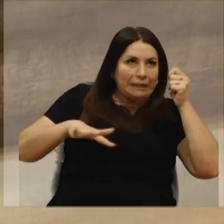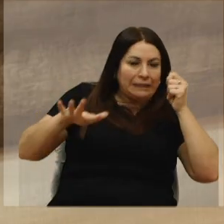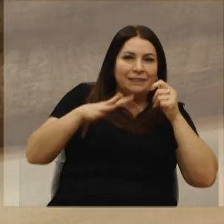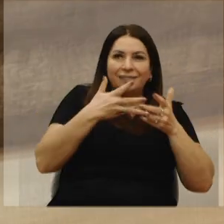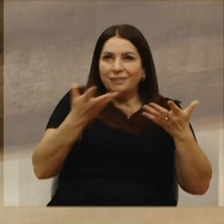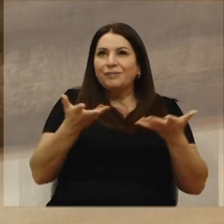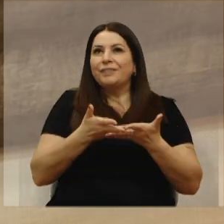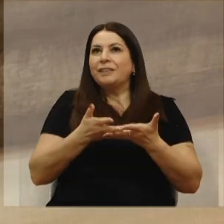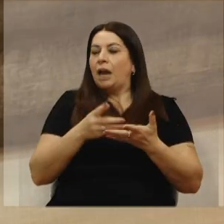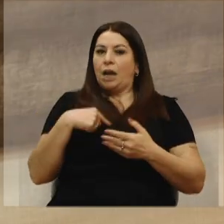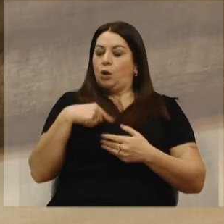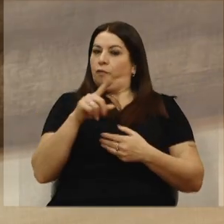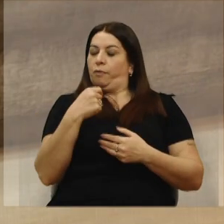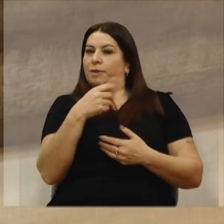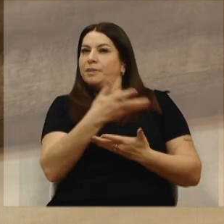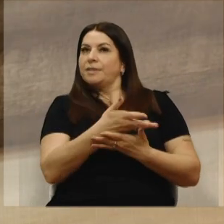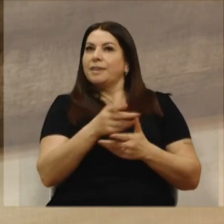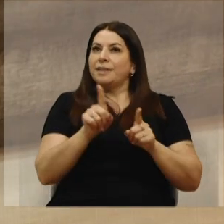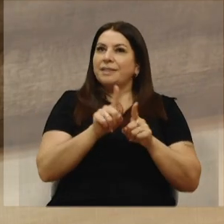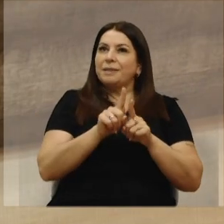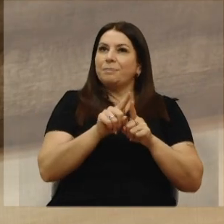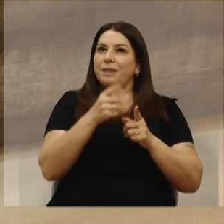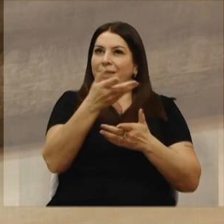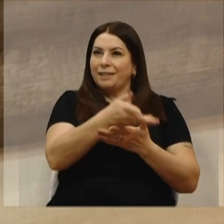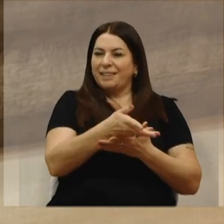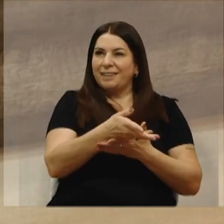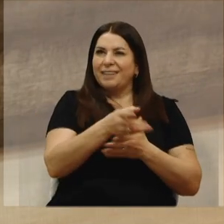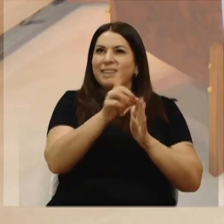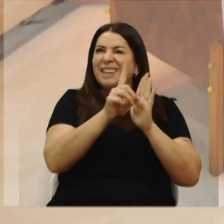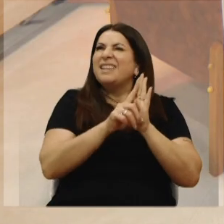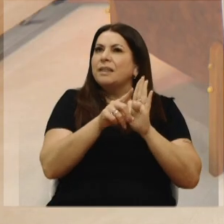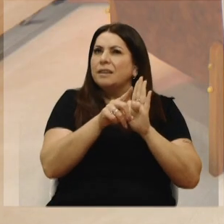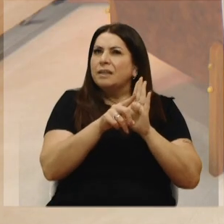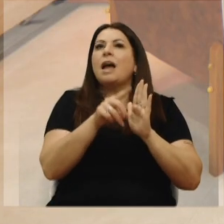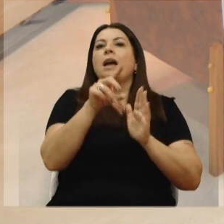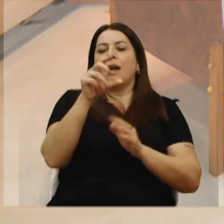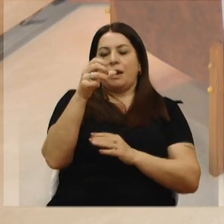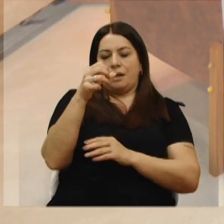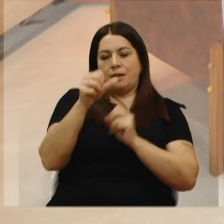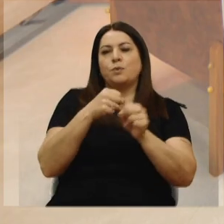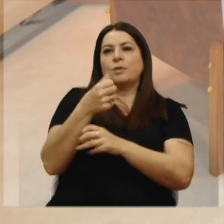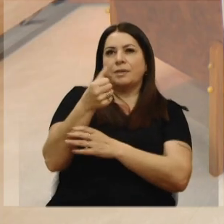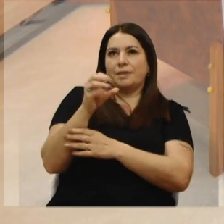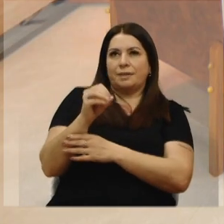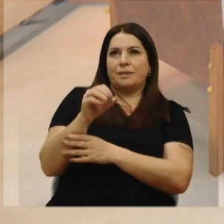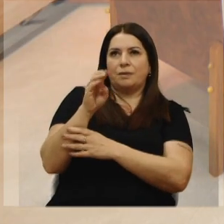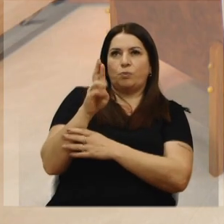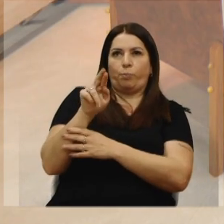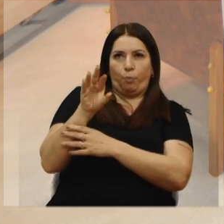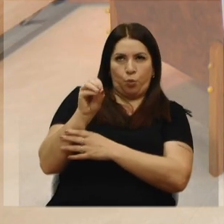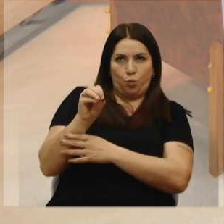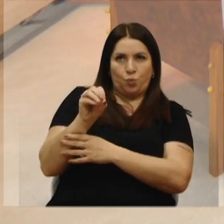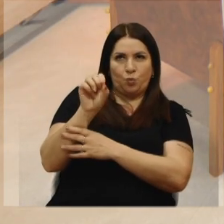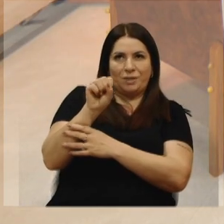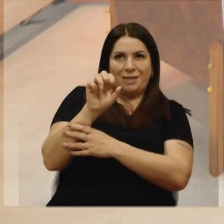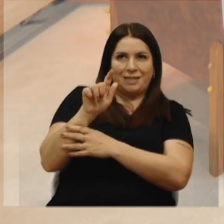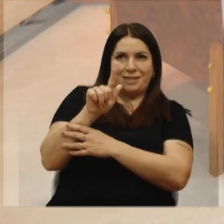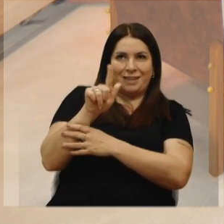que generalizada ali. Aí eu não vou precisar há década. Nos anos 60, o Bruno Segala,